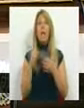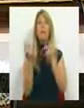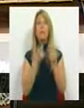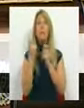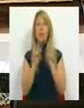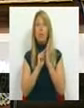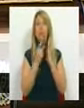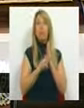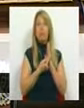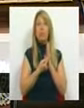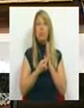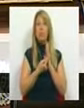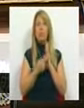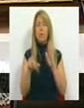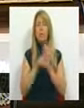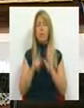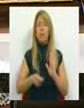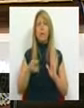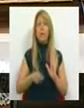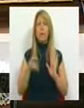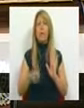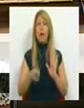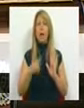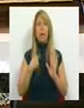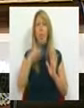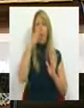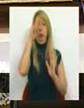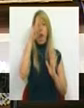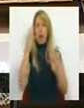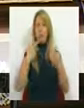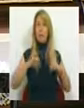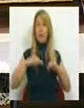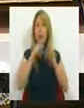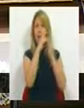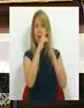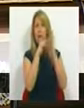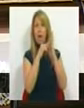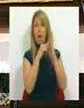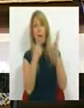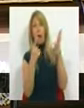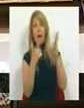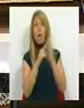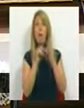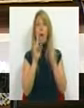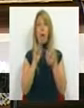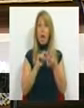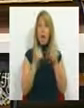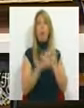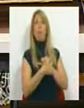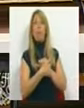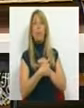nos iludamos quanto à epígrafe que foi utilizada. Trata-se de uma reversão alibi, no fundo, é uma reversão que